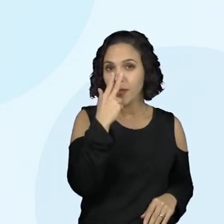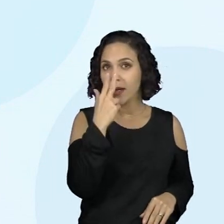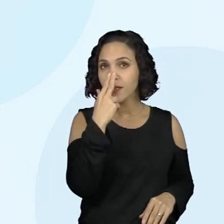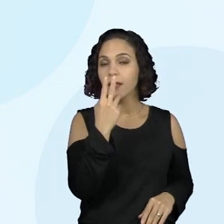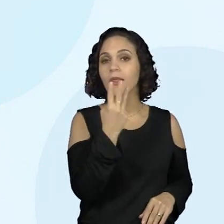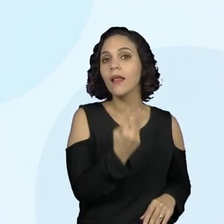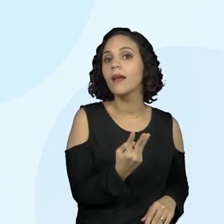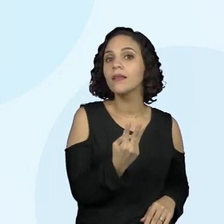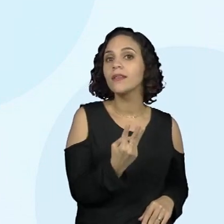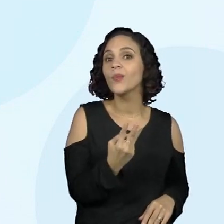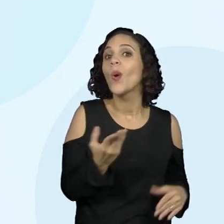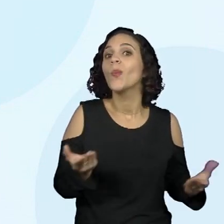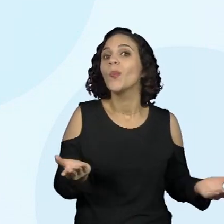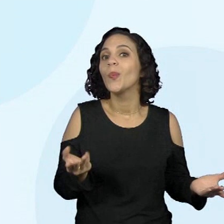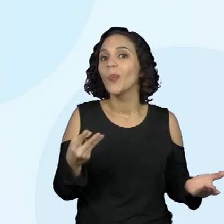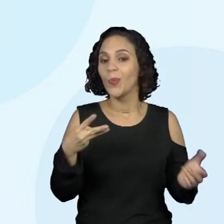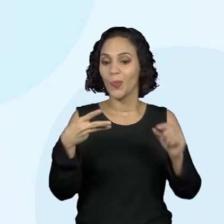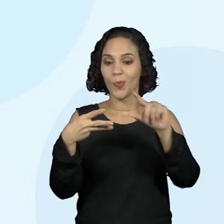figura 3.